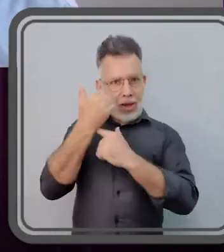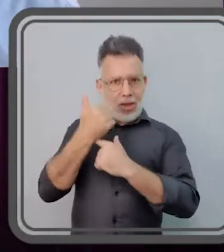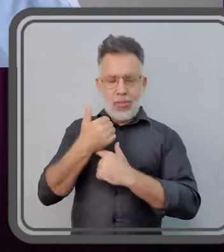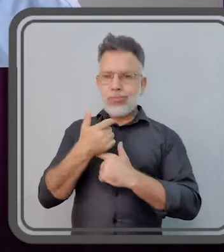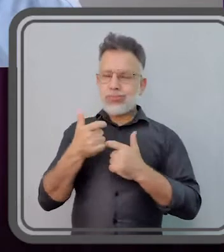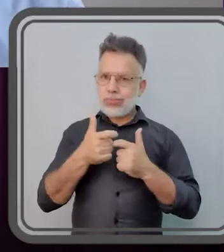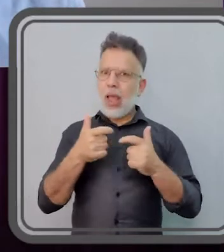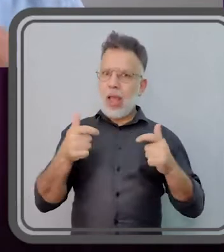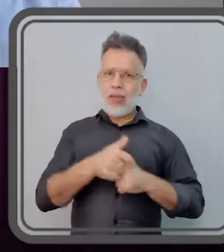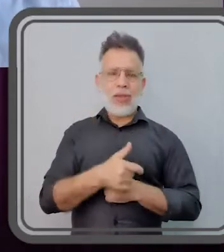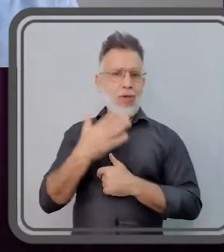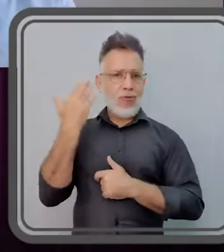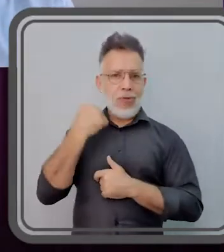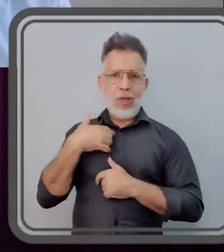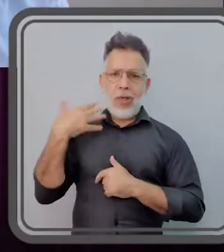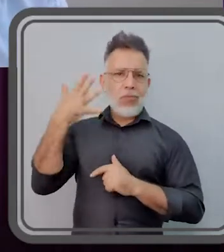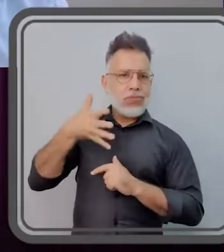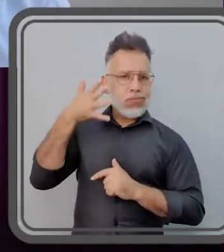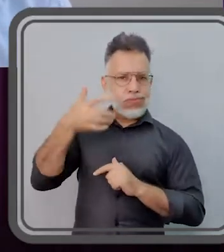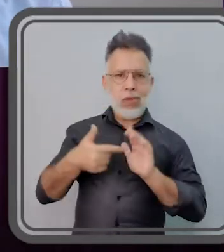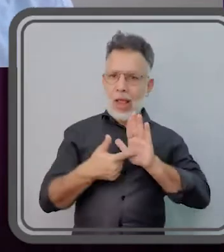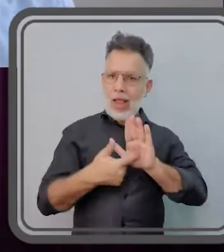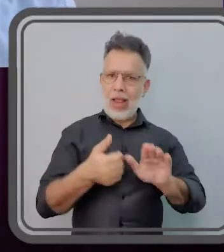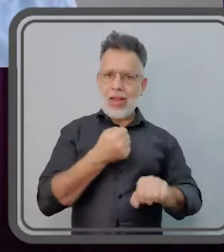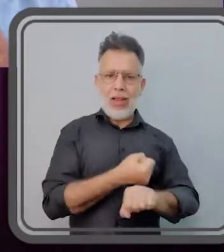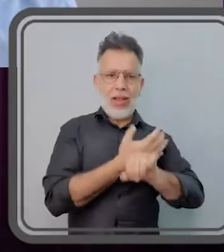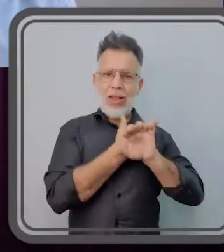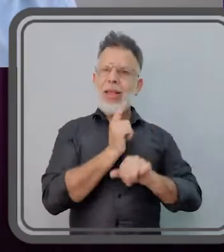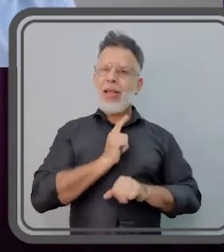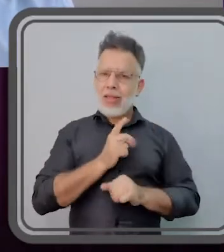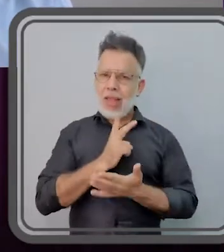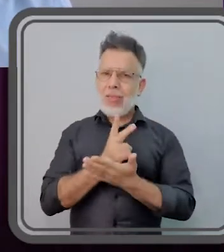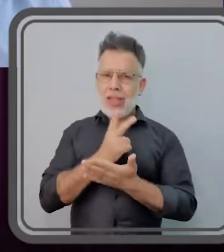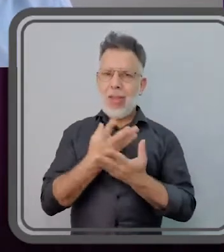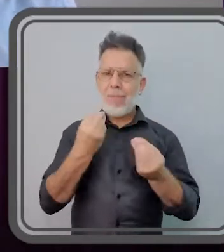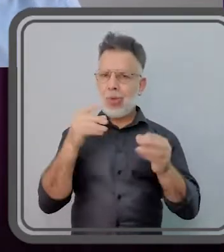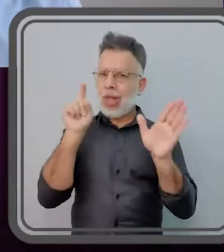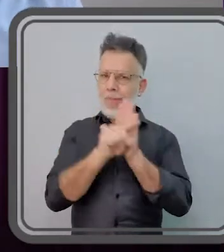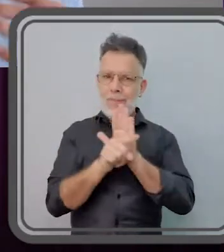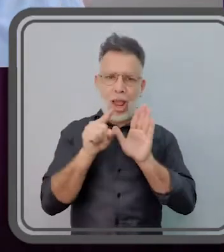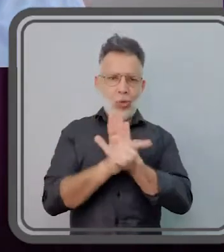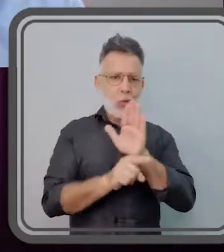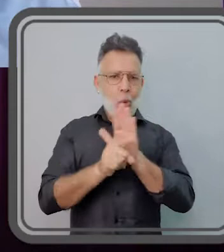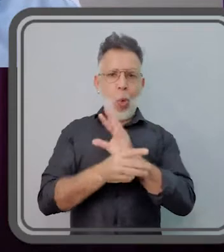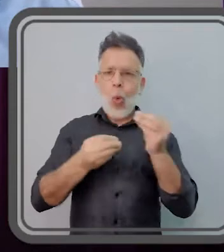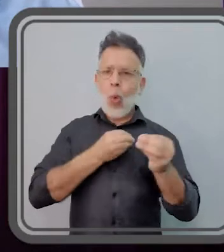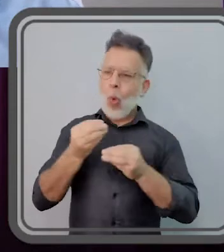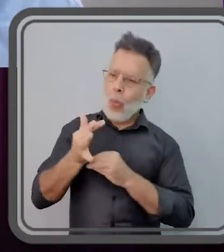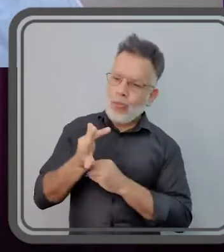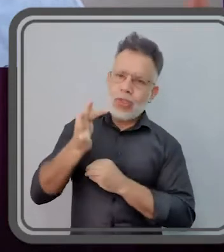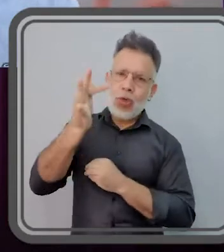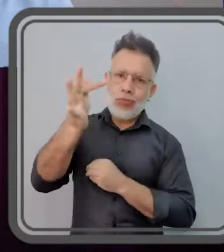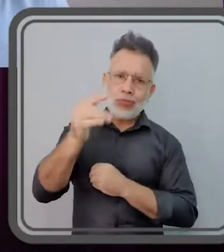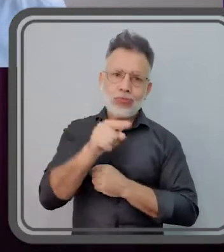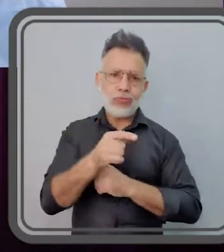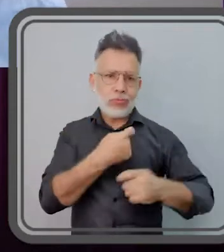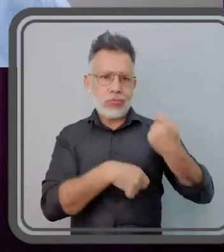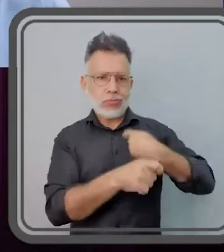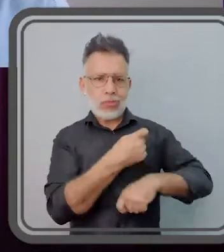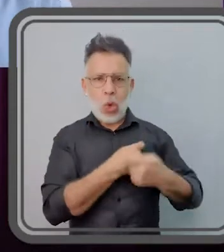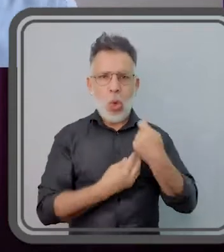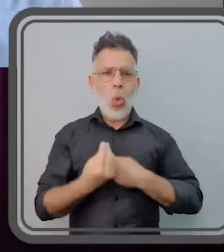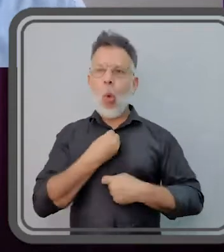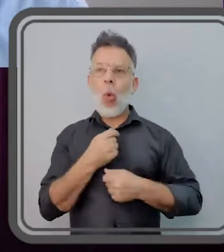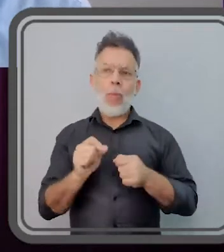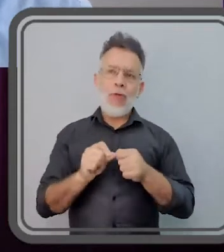drivers do Intalks. Aqui em todas as transmissões, sempre temos muitas perguntas sobre para onde caminha esse mercado, como eu faço